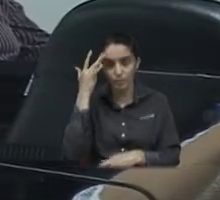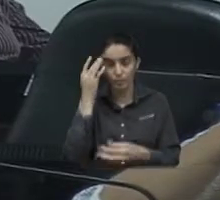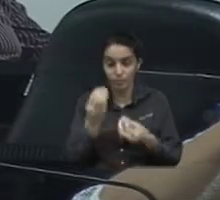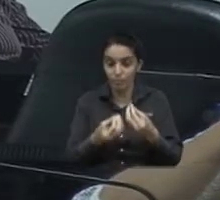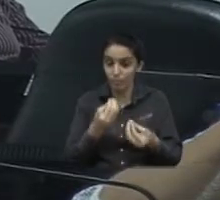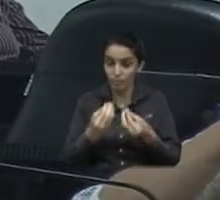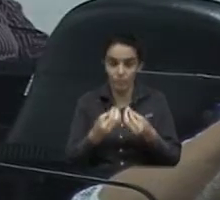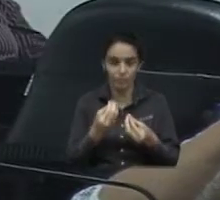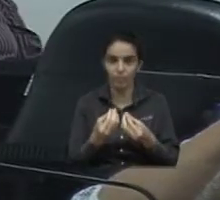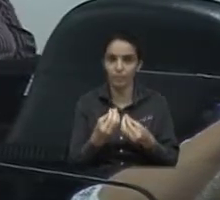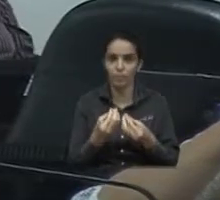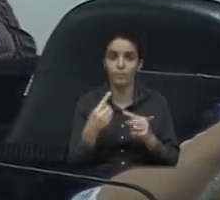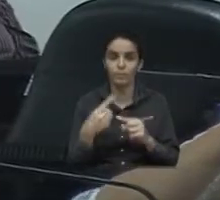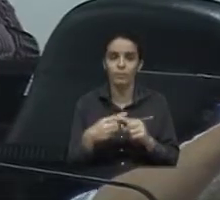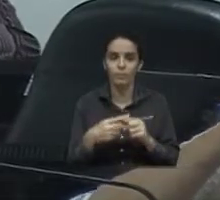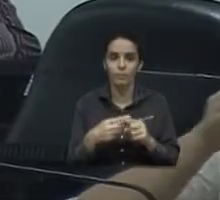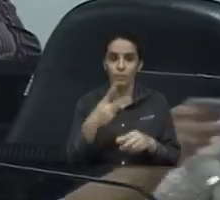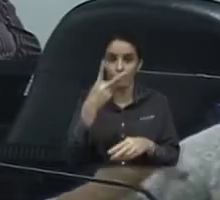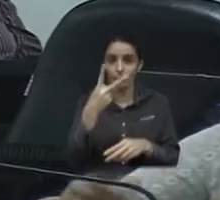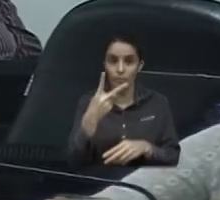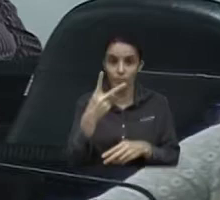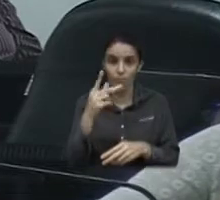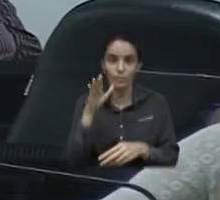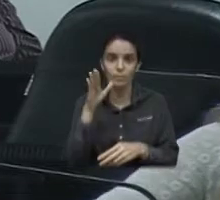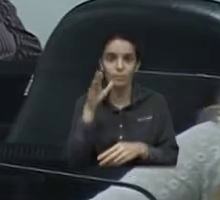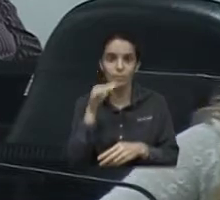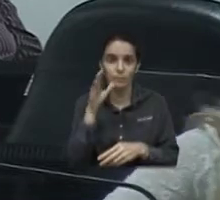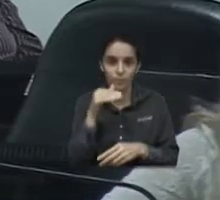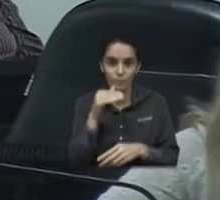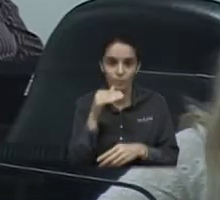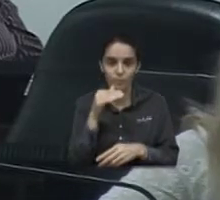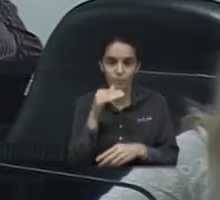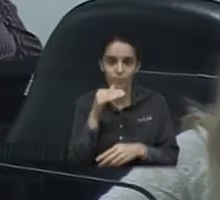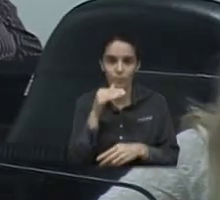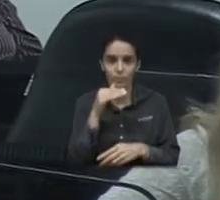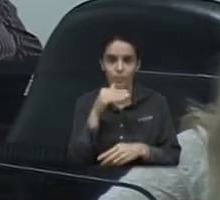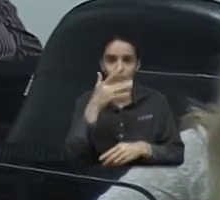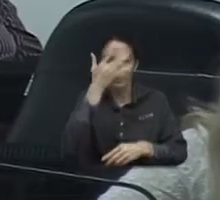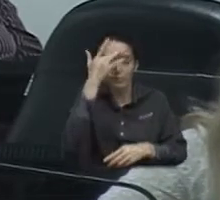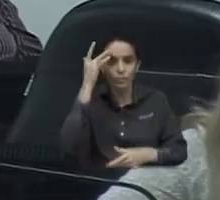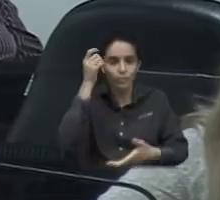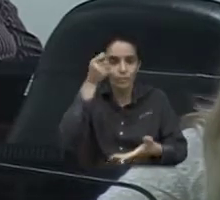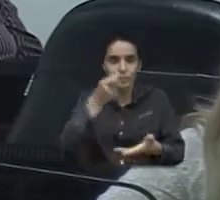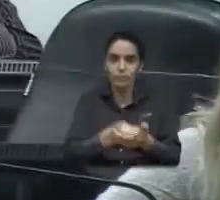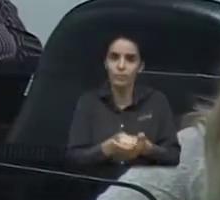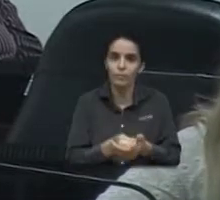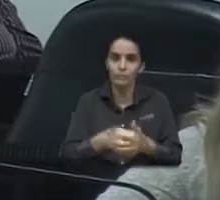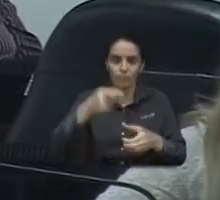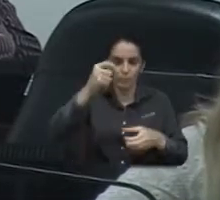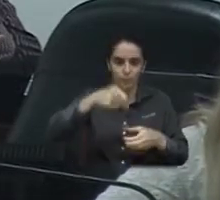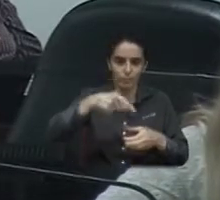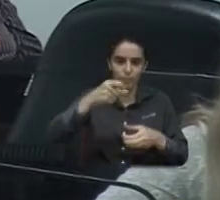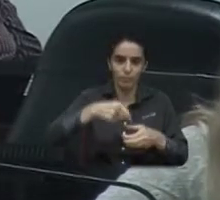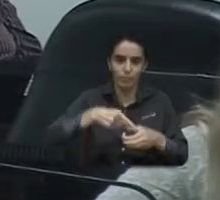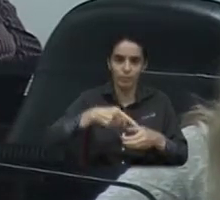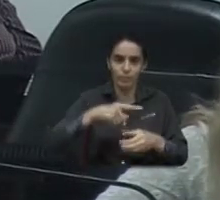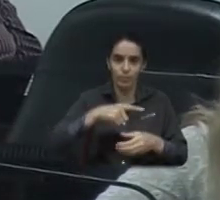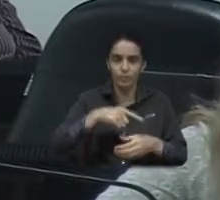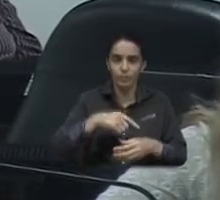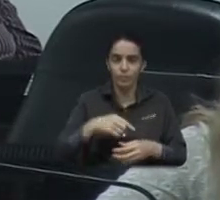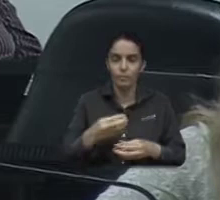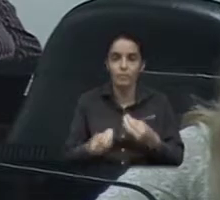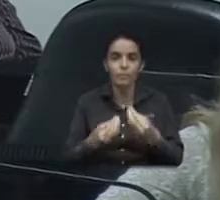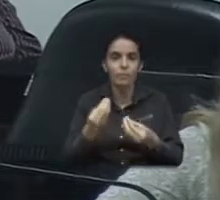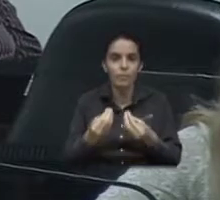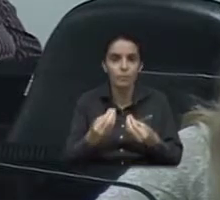manter 2 funcionários, o comerciante paga tributos para manter 4 ou até 5.